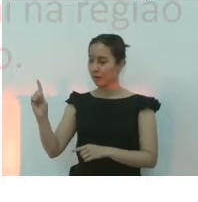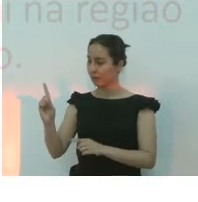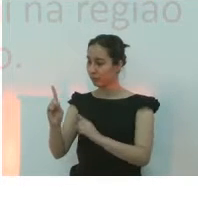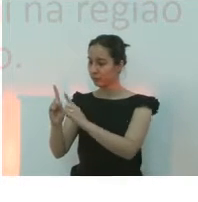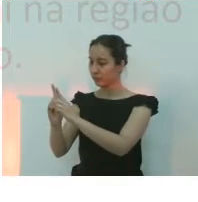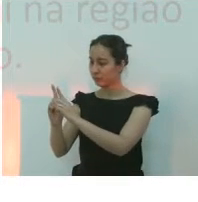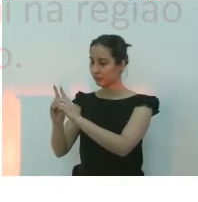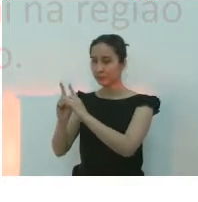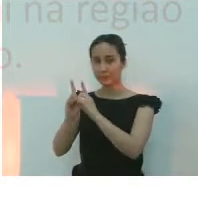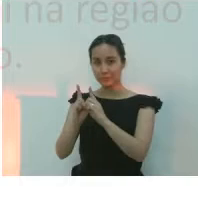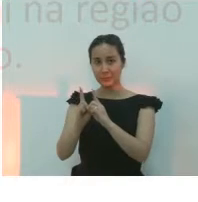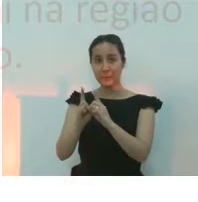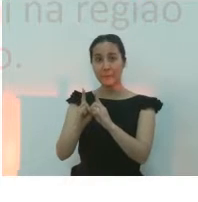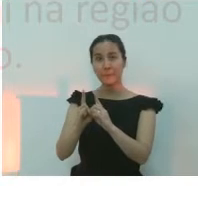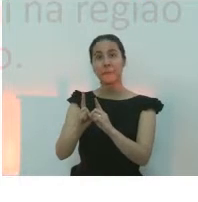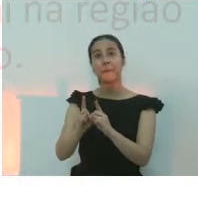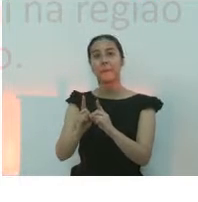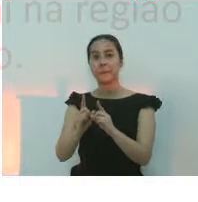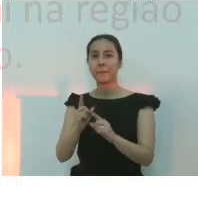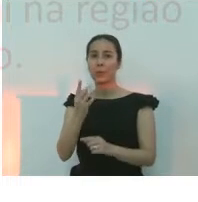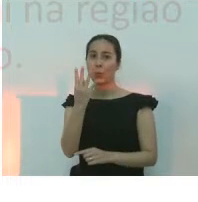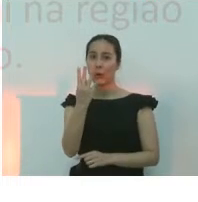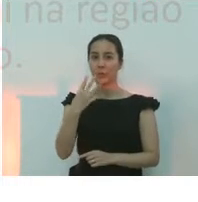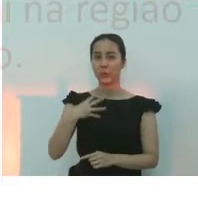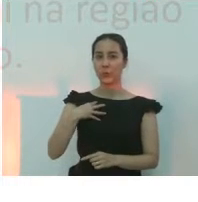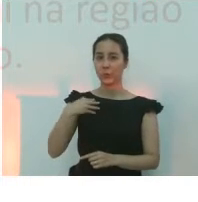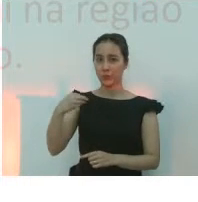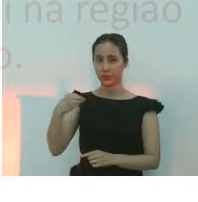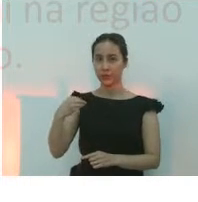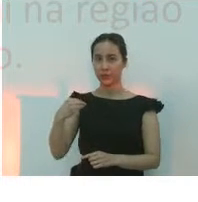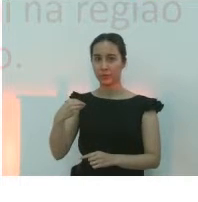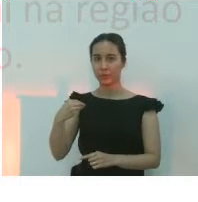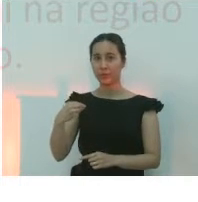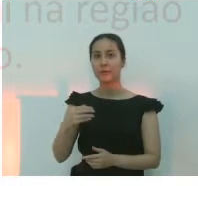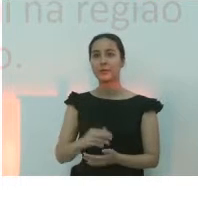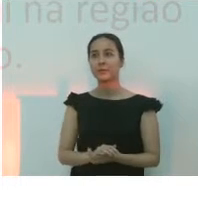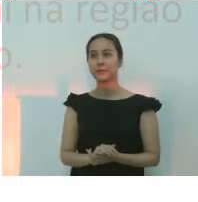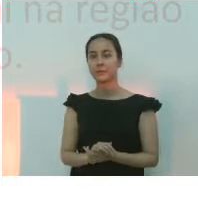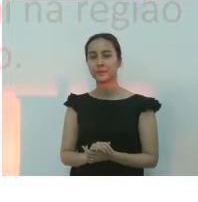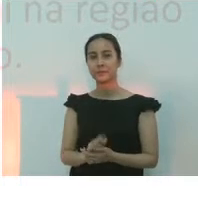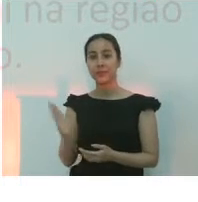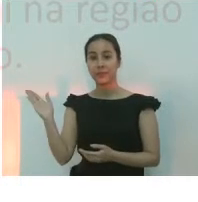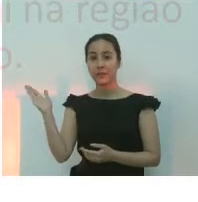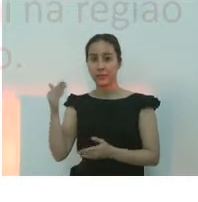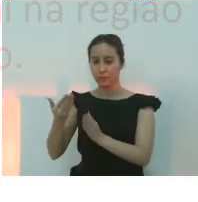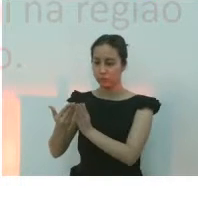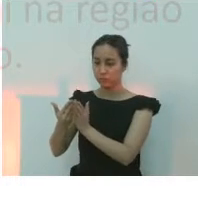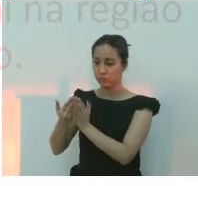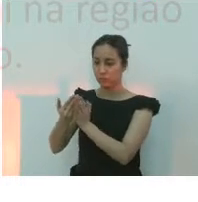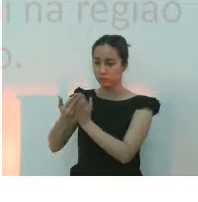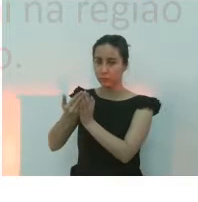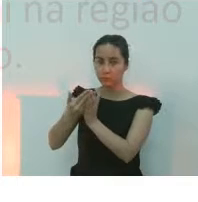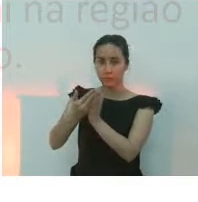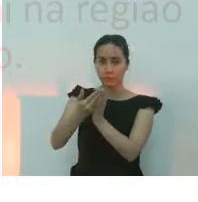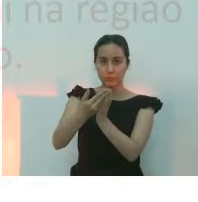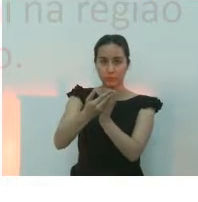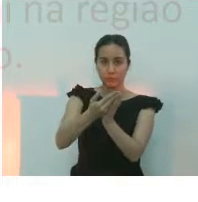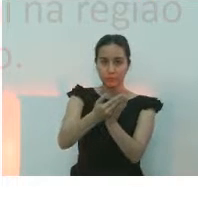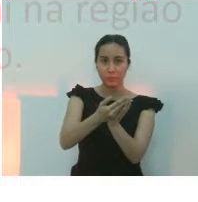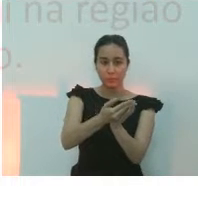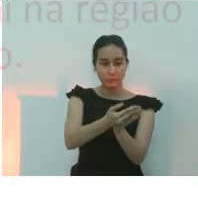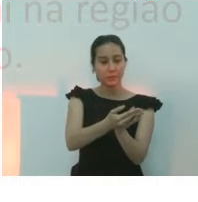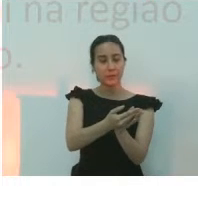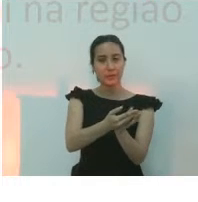filhos a filha mais velha casa e ficou na itália não quis não se arriscou é o navio que ele veio mathew bruzzo